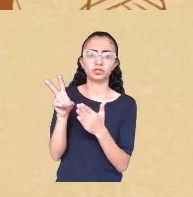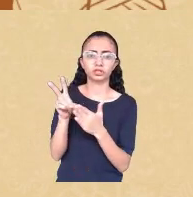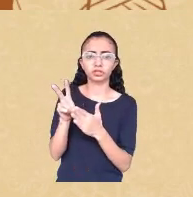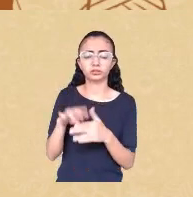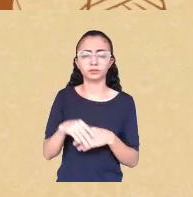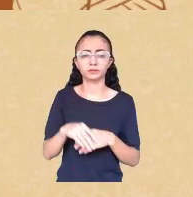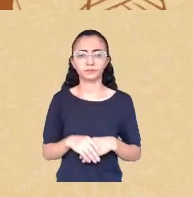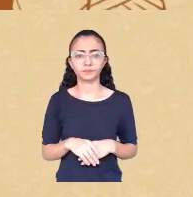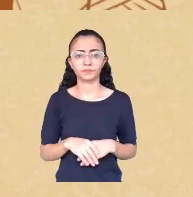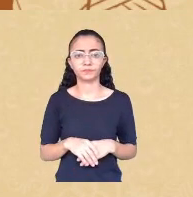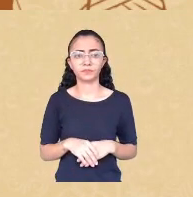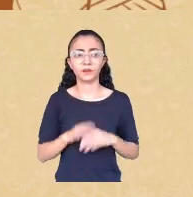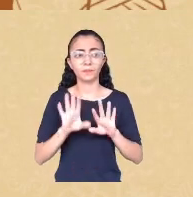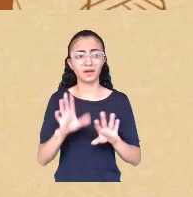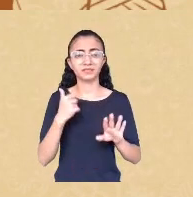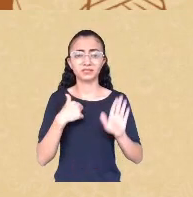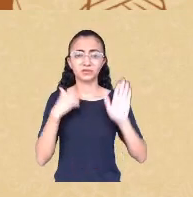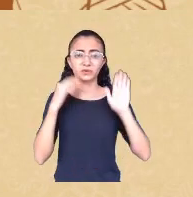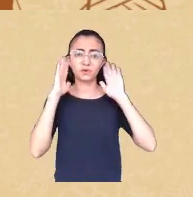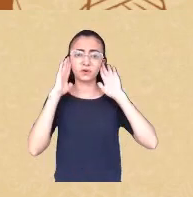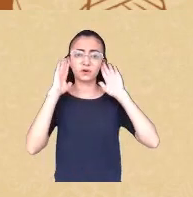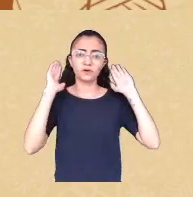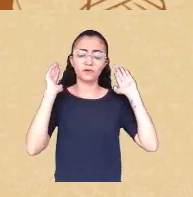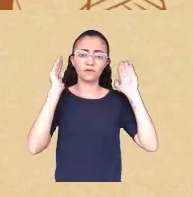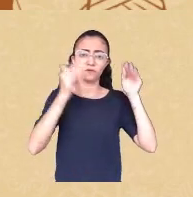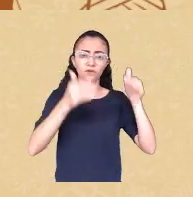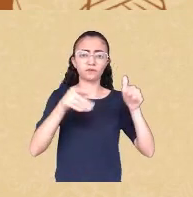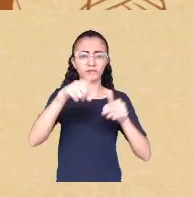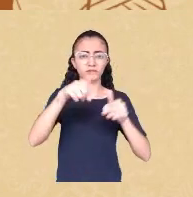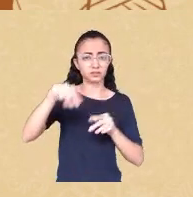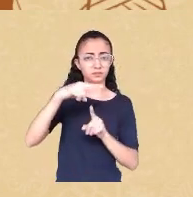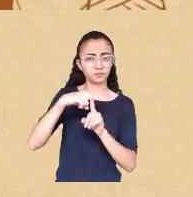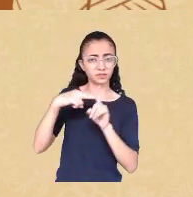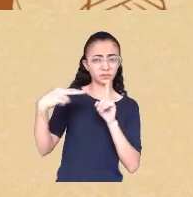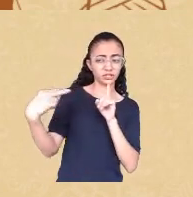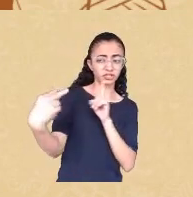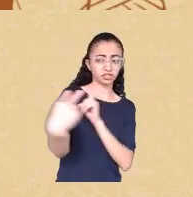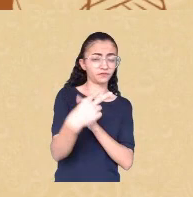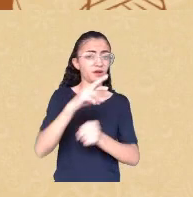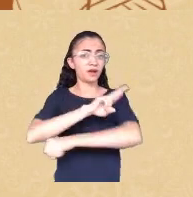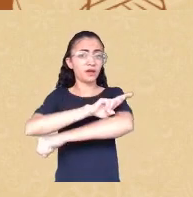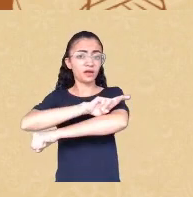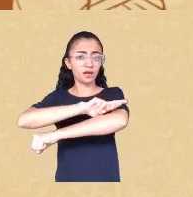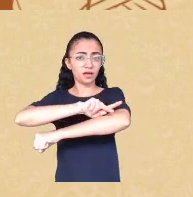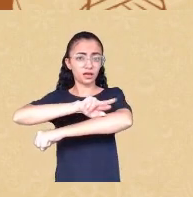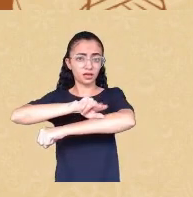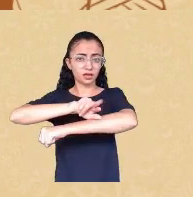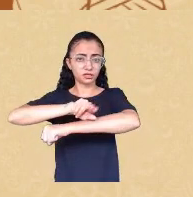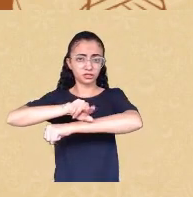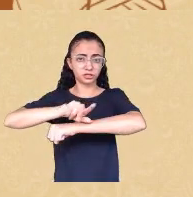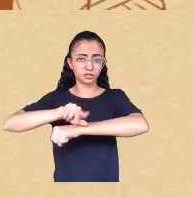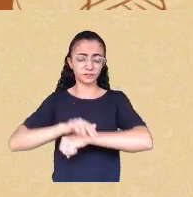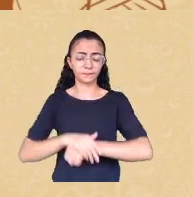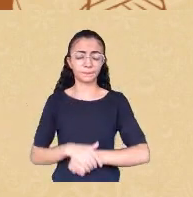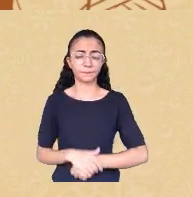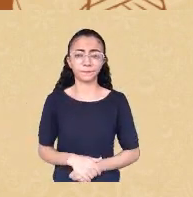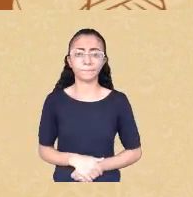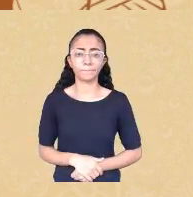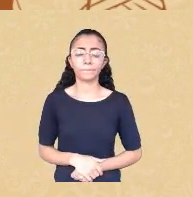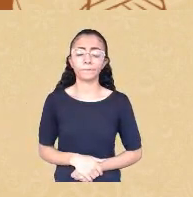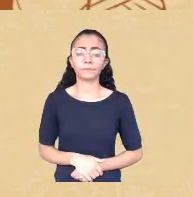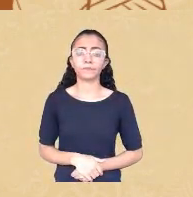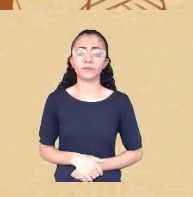é, entendam sobre uma perspectiva étnica, como até o Bembe coloca na Crítica da Razão